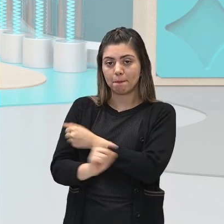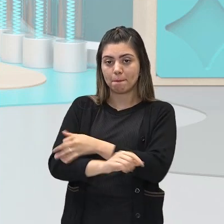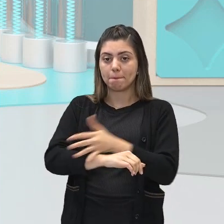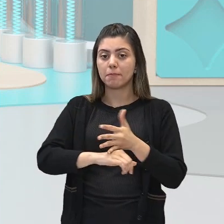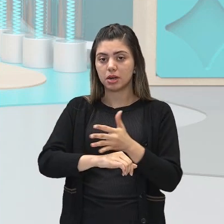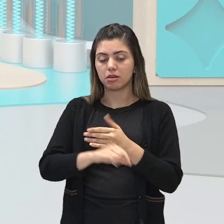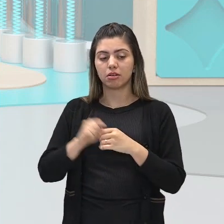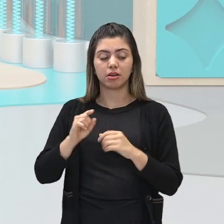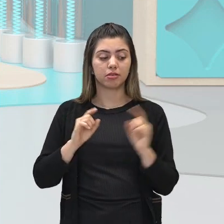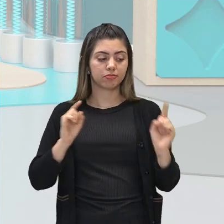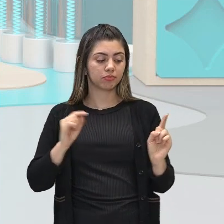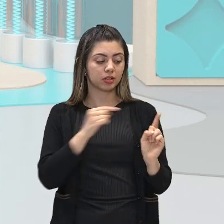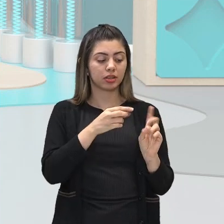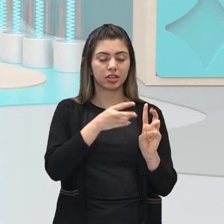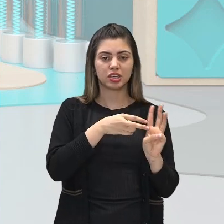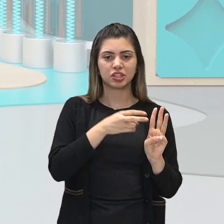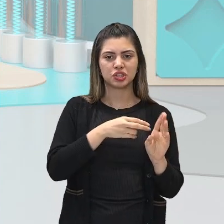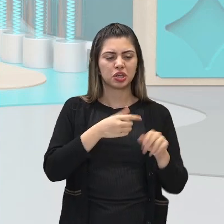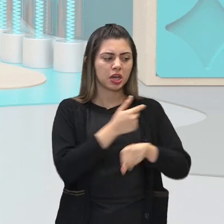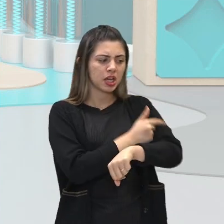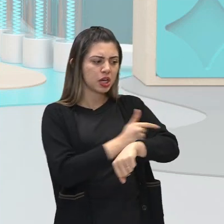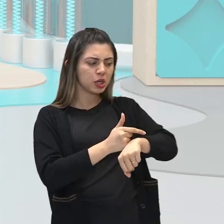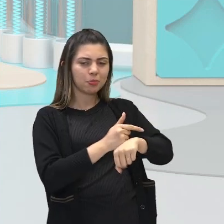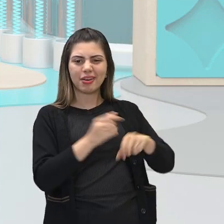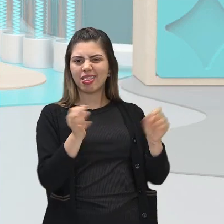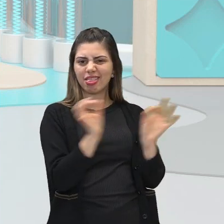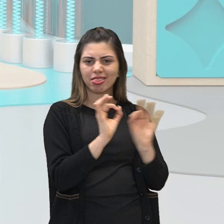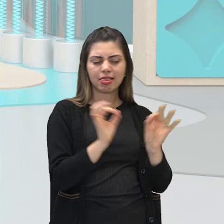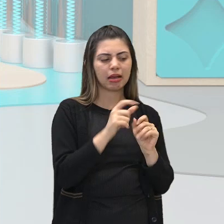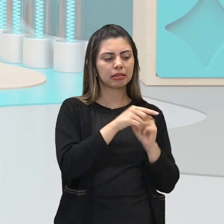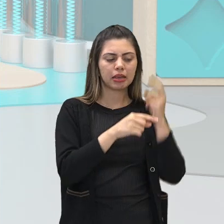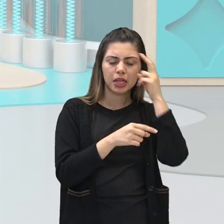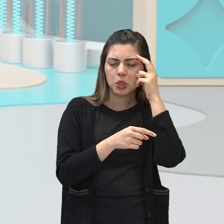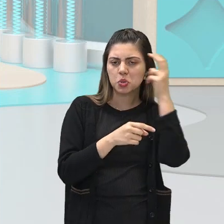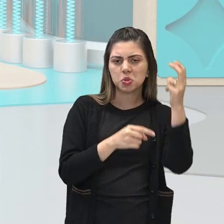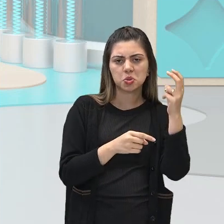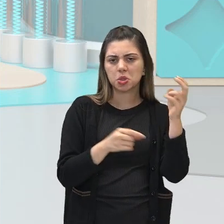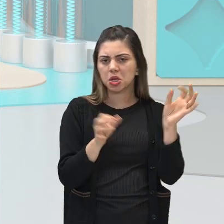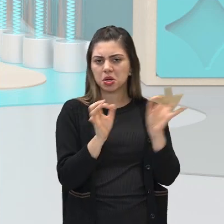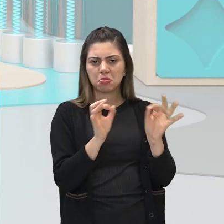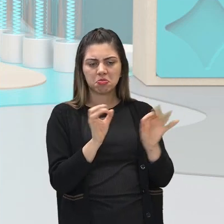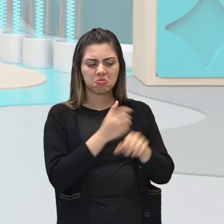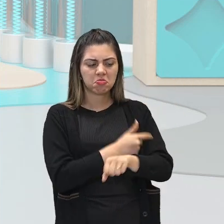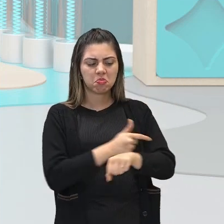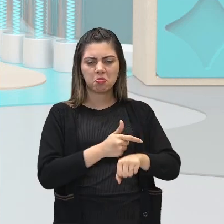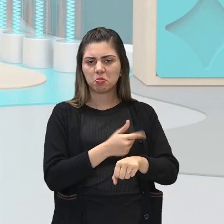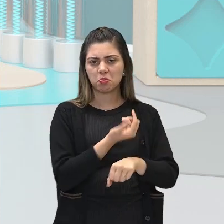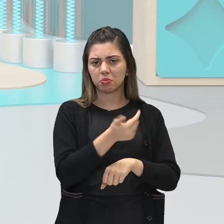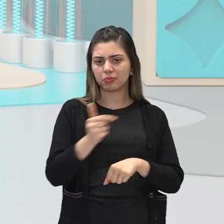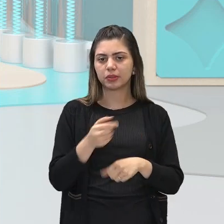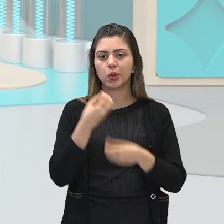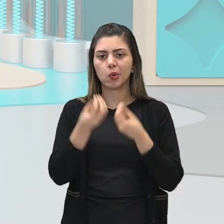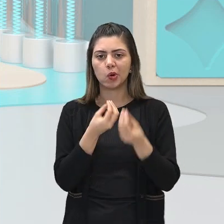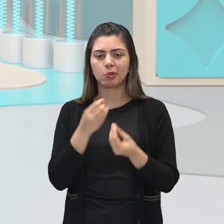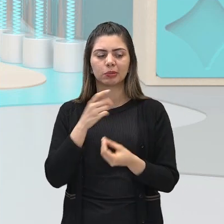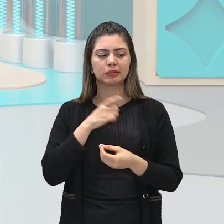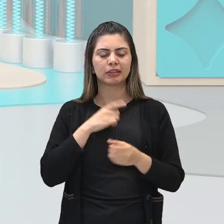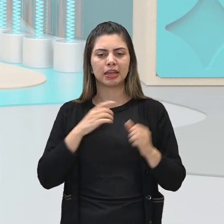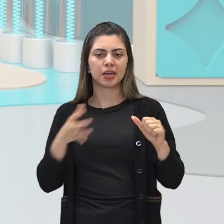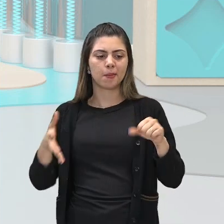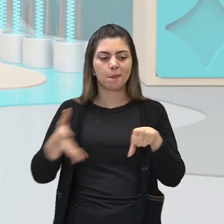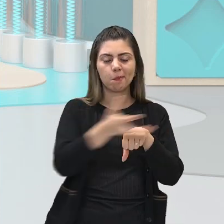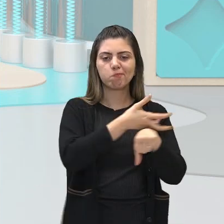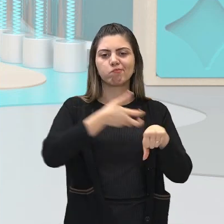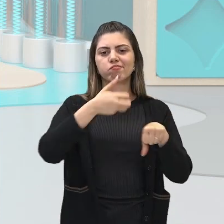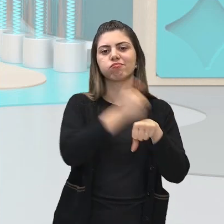a cultura do dono da terra, dos nativos, e ele rouba essa cultura com